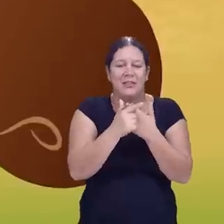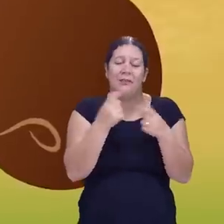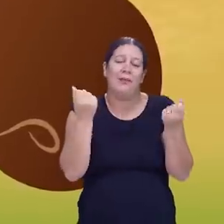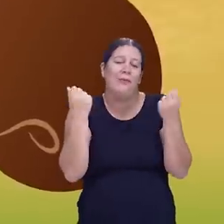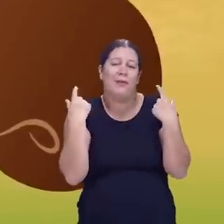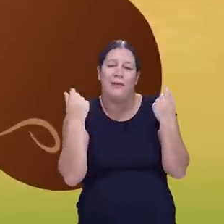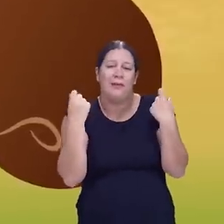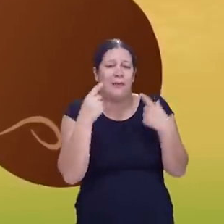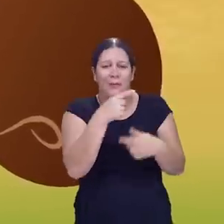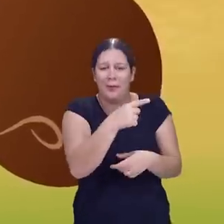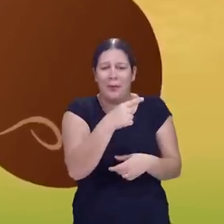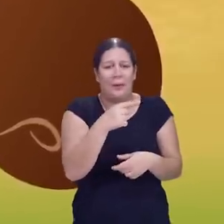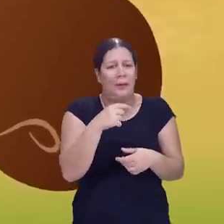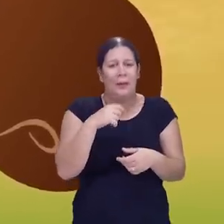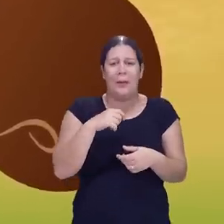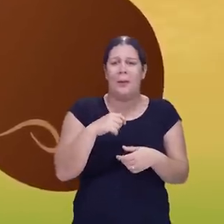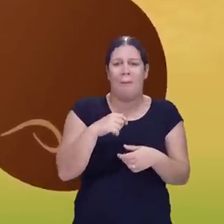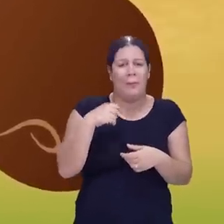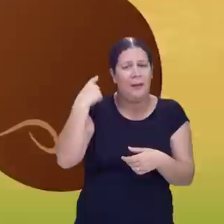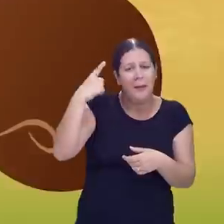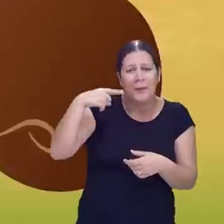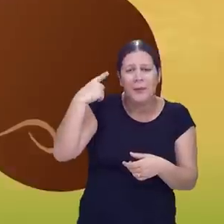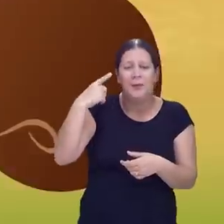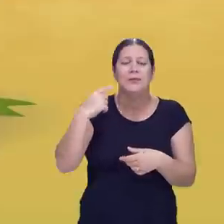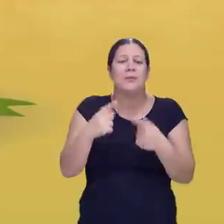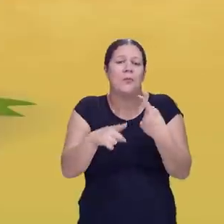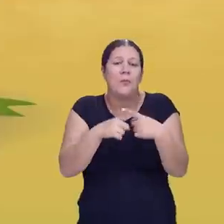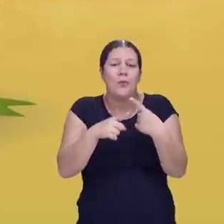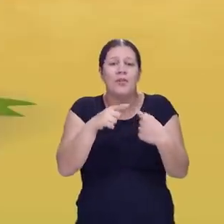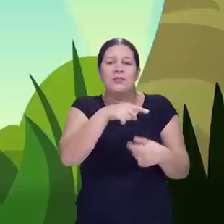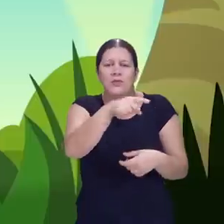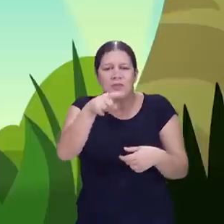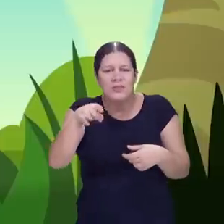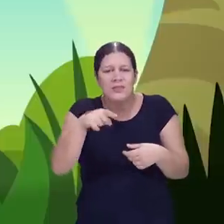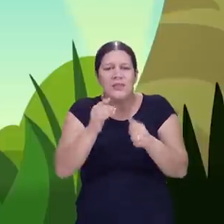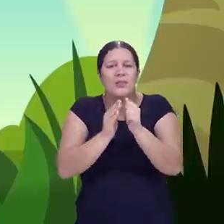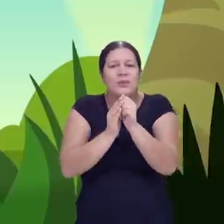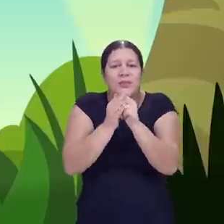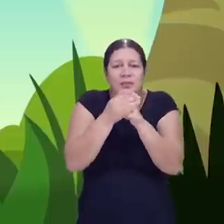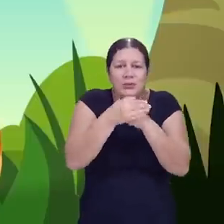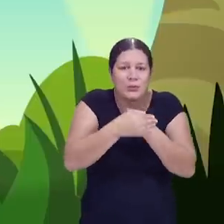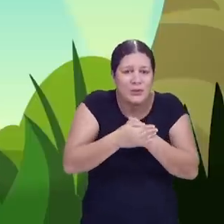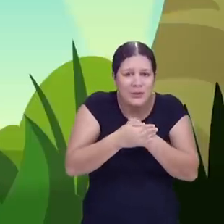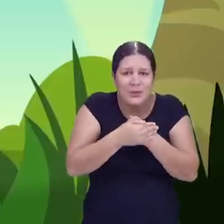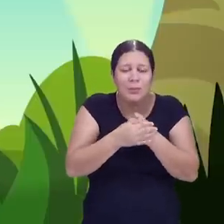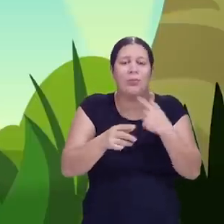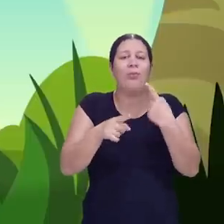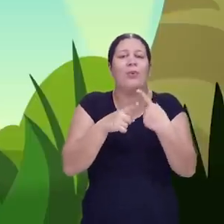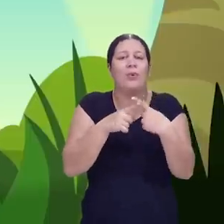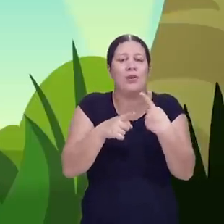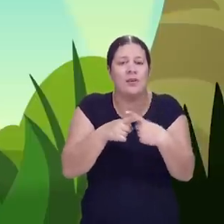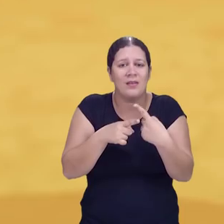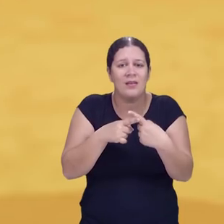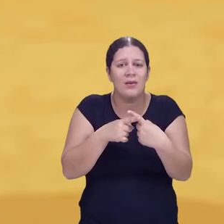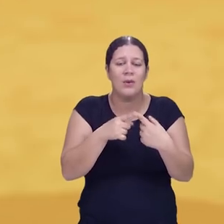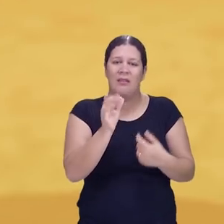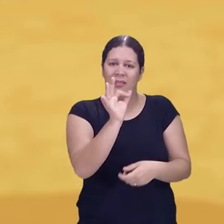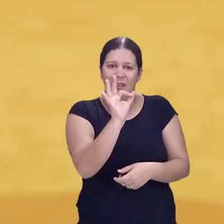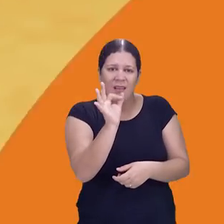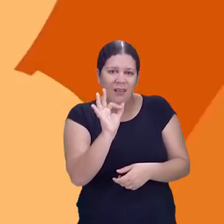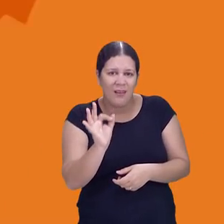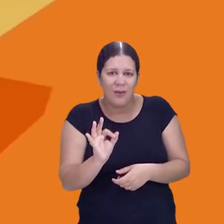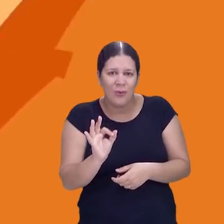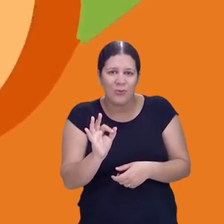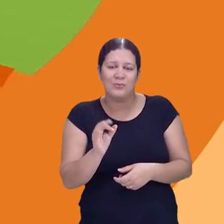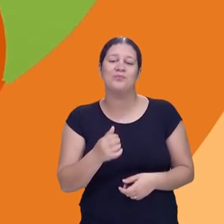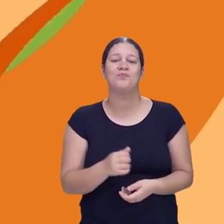Não liguem pra ele. É meio maluco. Por que vocês estão escondidos? Não estamos escondidos. Não